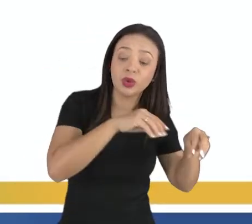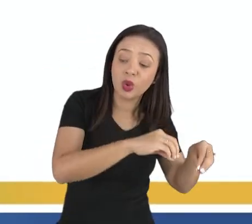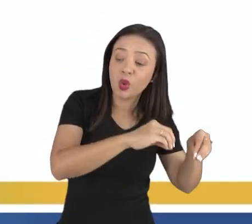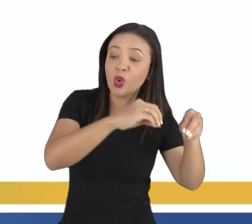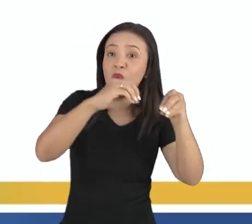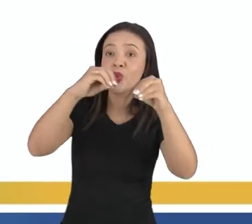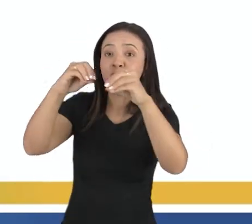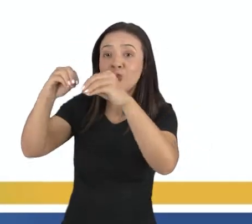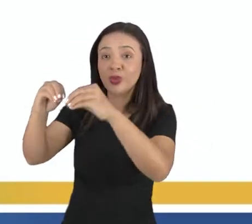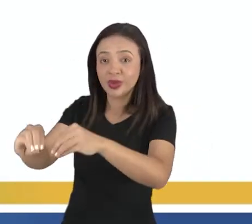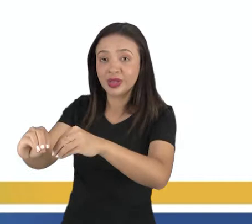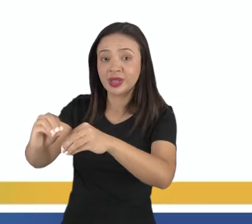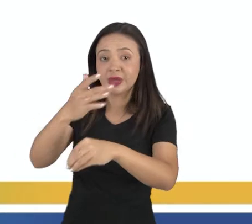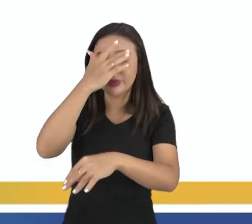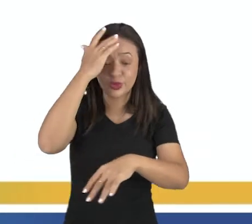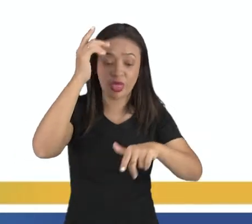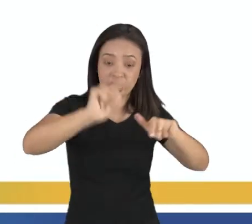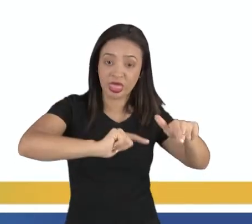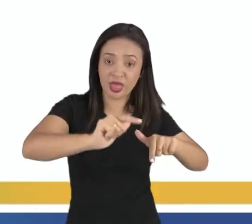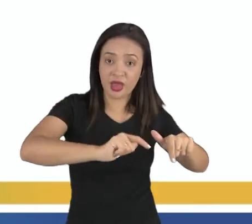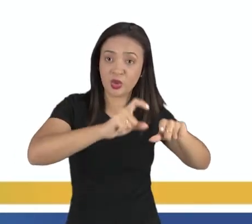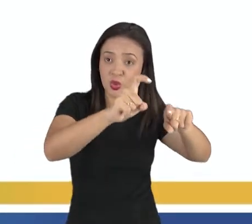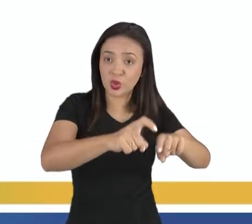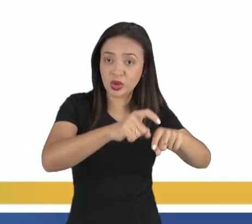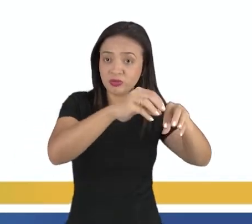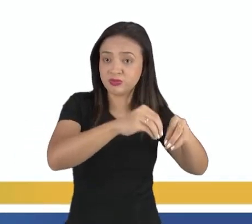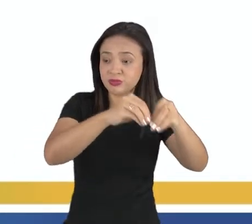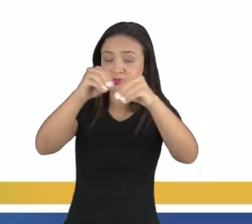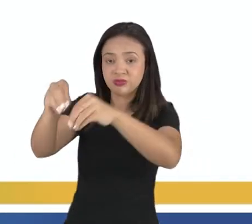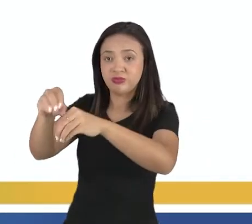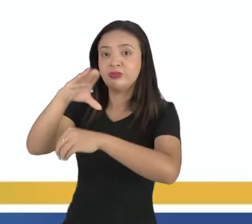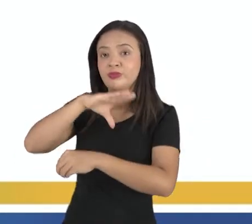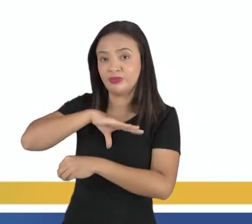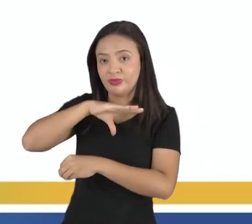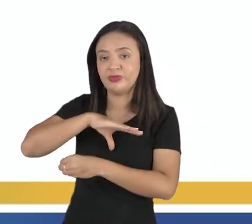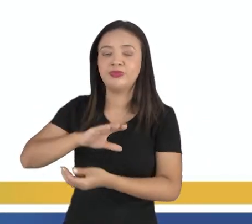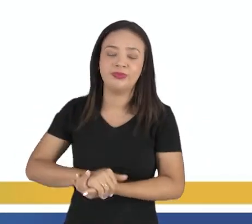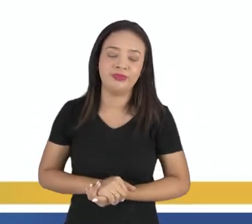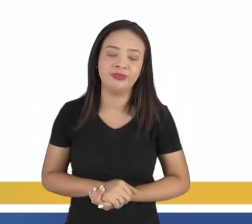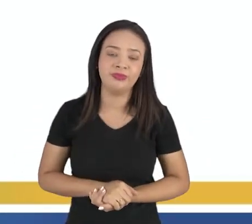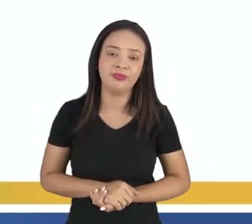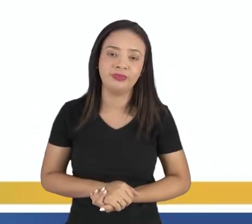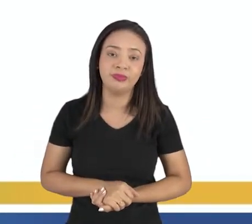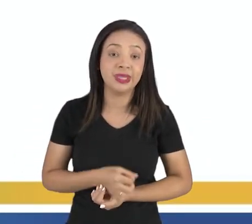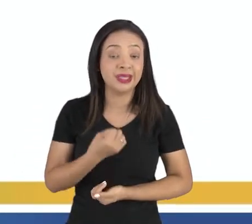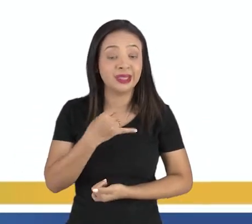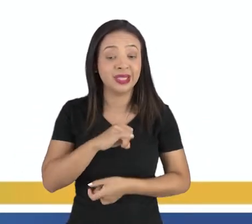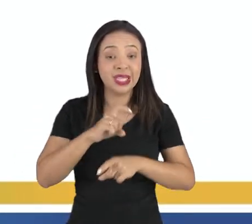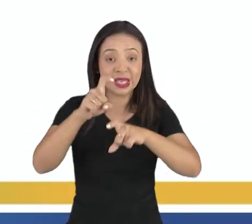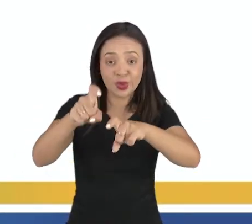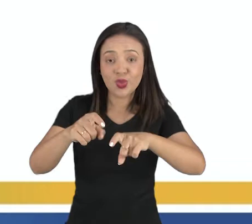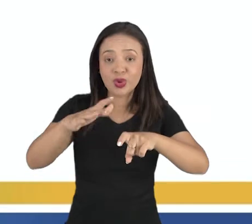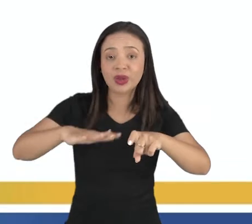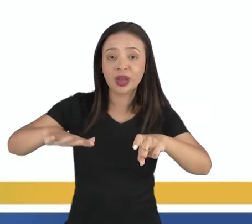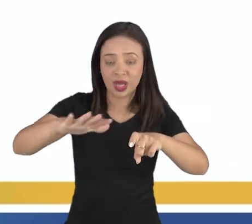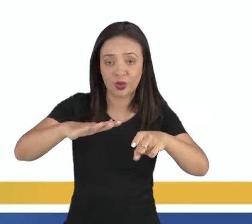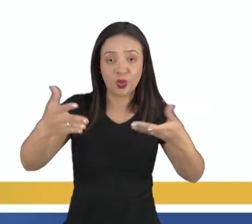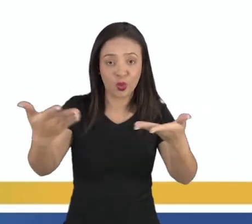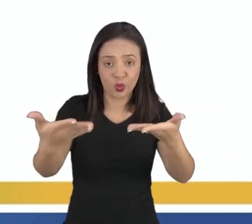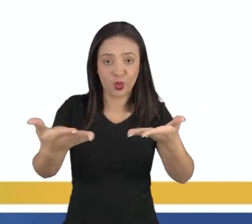a expulsão de trabalhadores rurais do campo em direção da cidade. Se o campo já não é